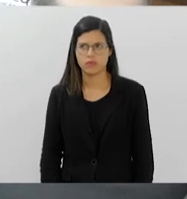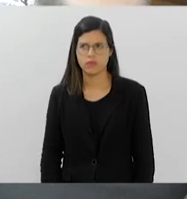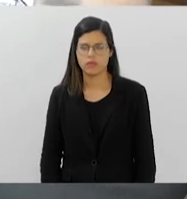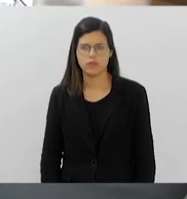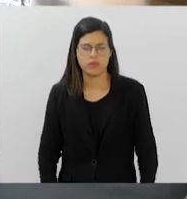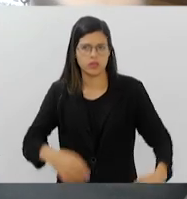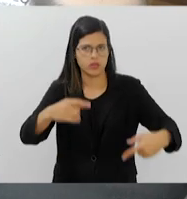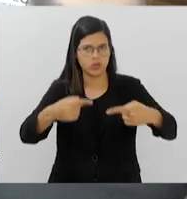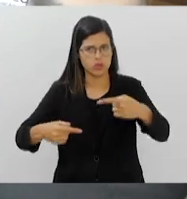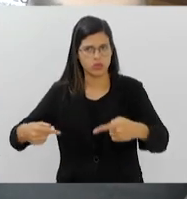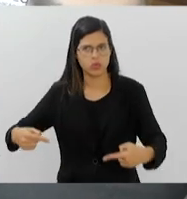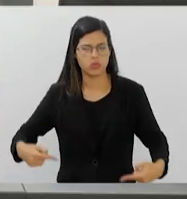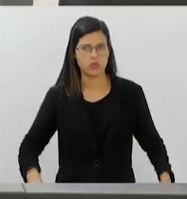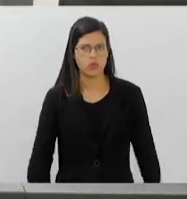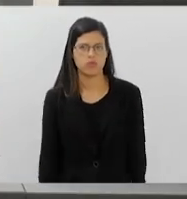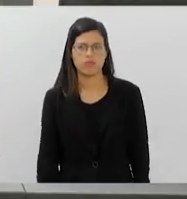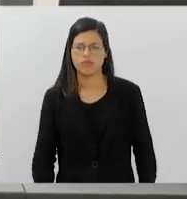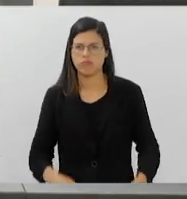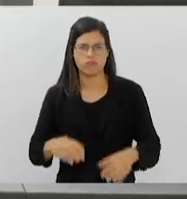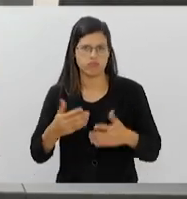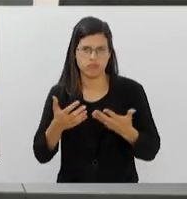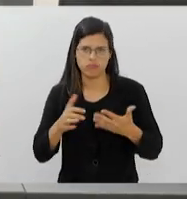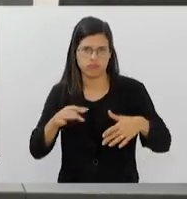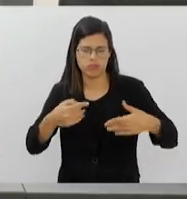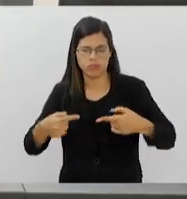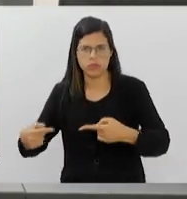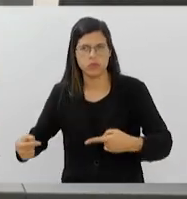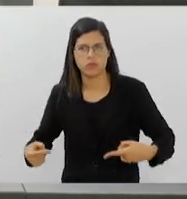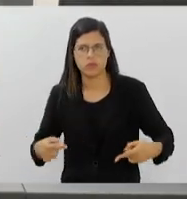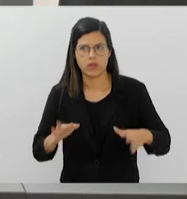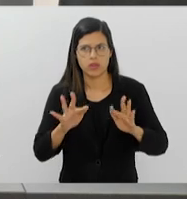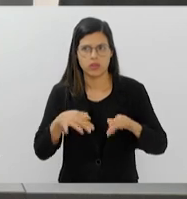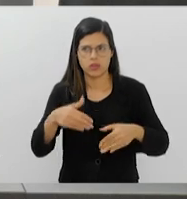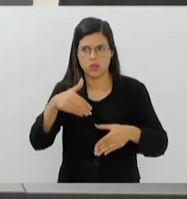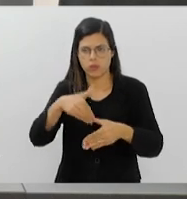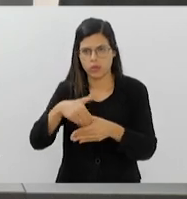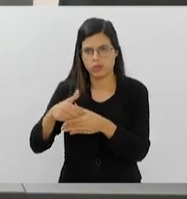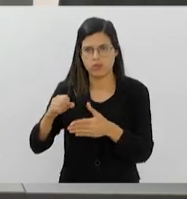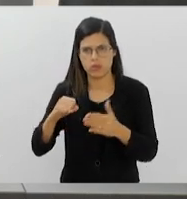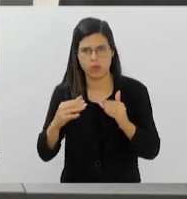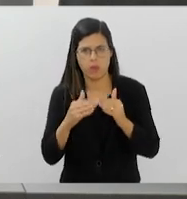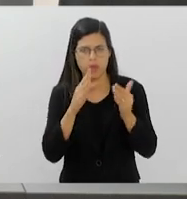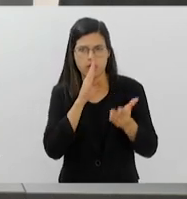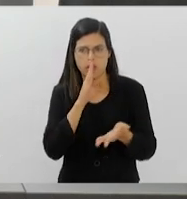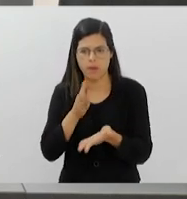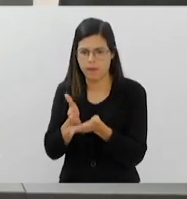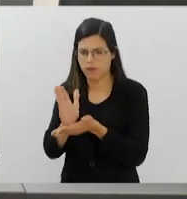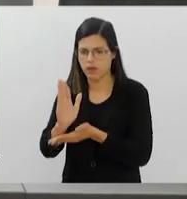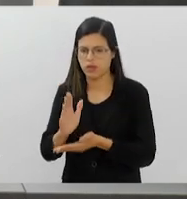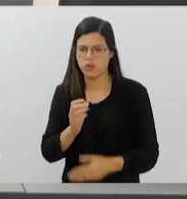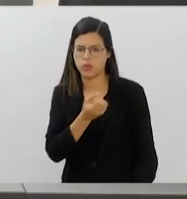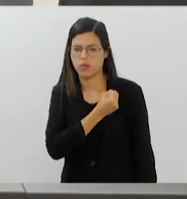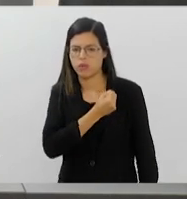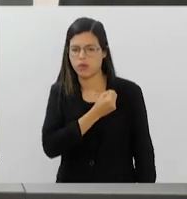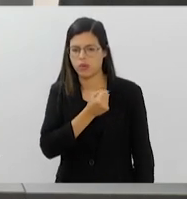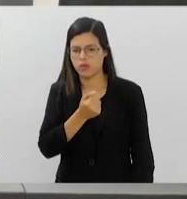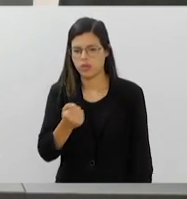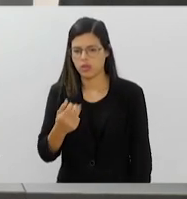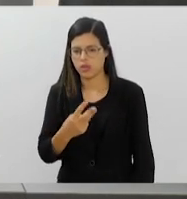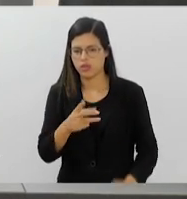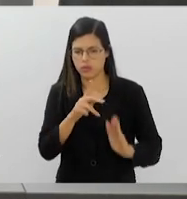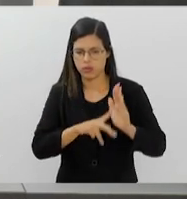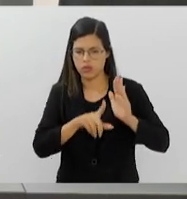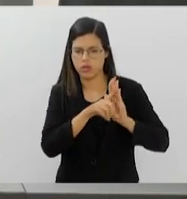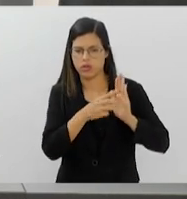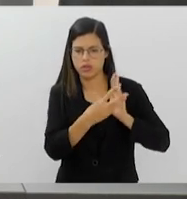Em discussão. Não havendo quem queira discutir, encerrada a discussão. Em votação, senhores que aprovam, permaneçam como estão, aprovado. 13 da pauta, projeto